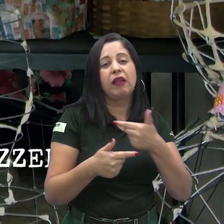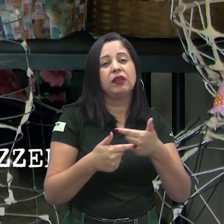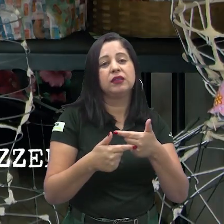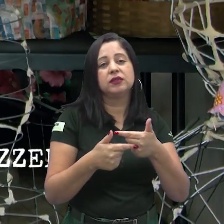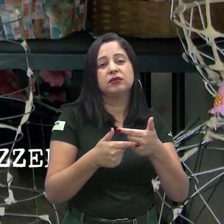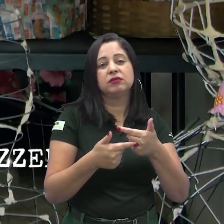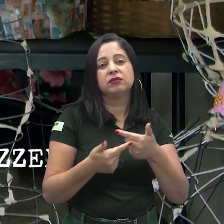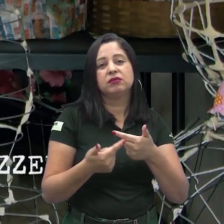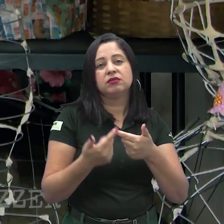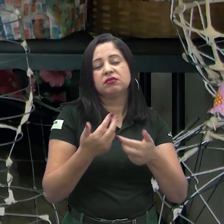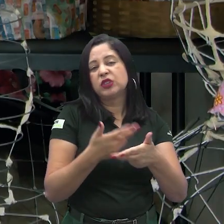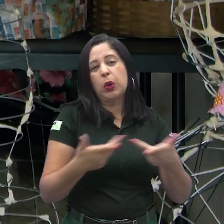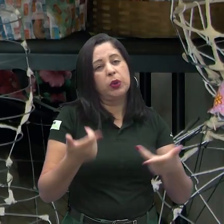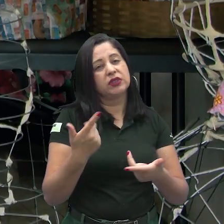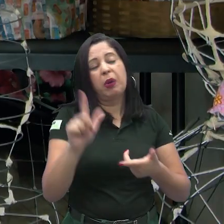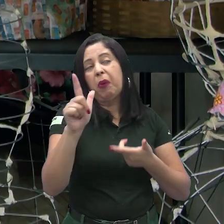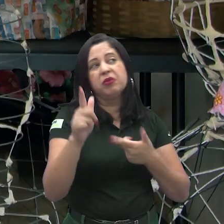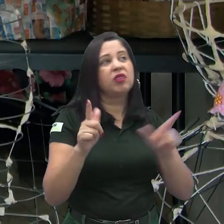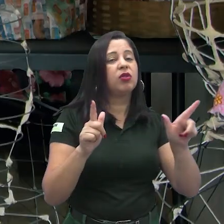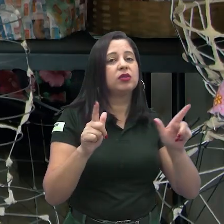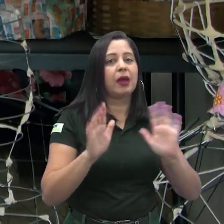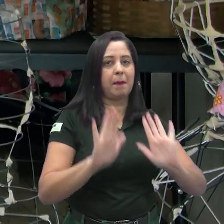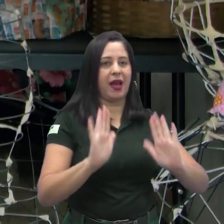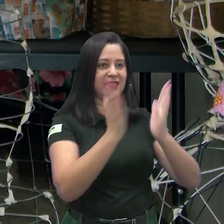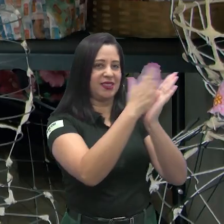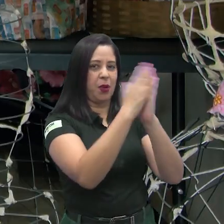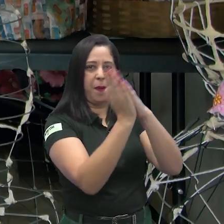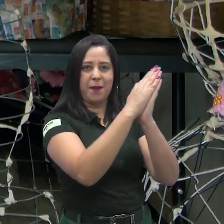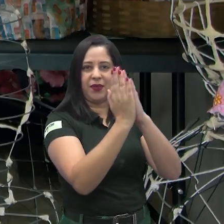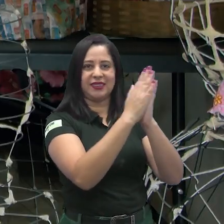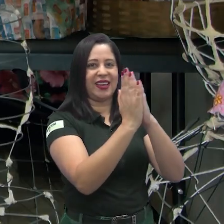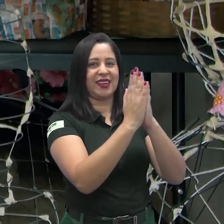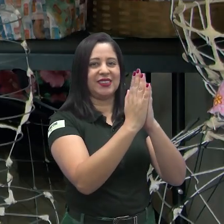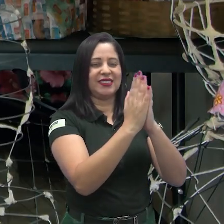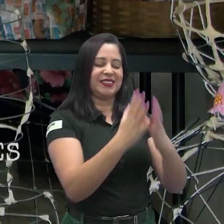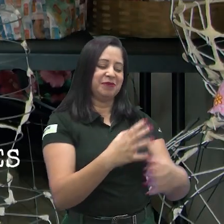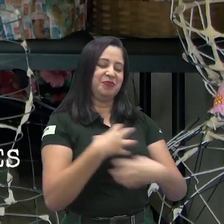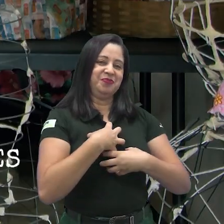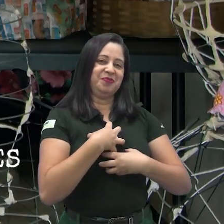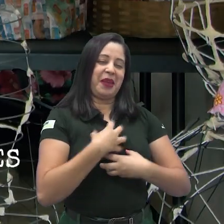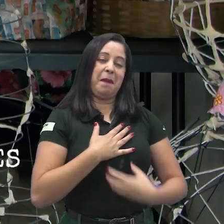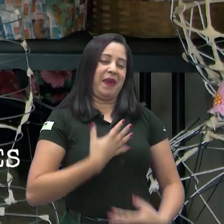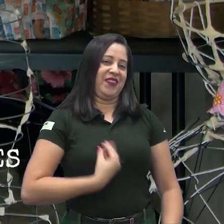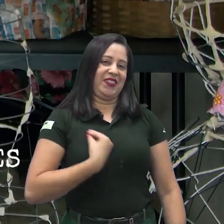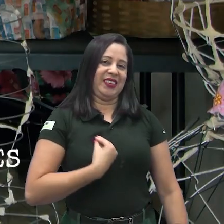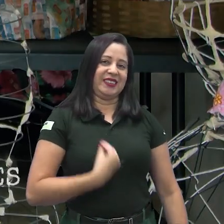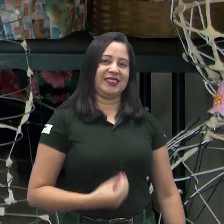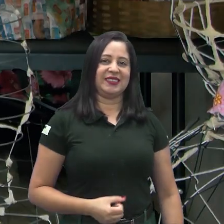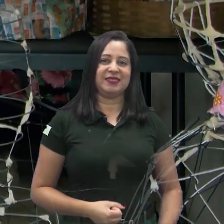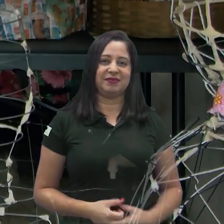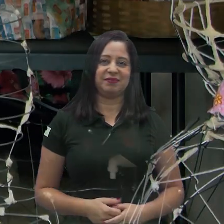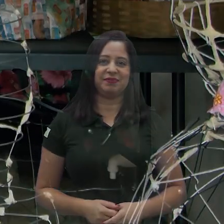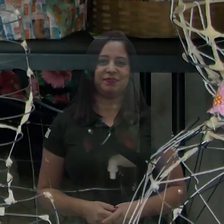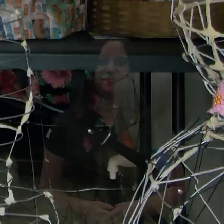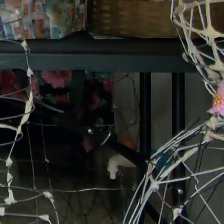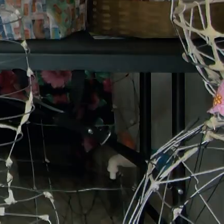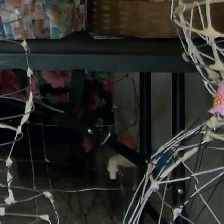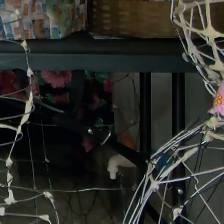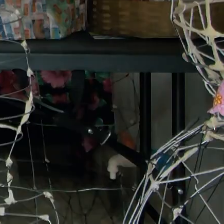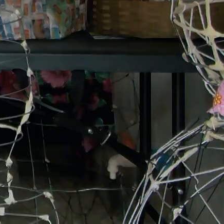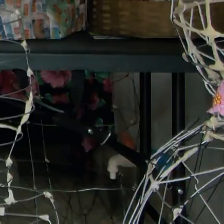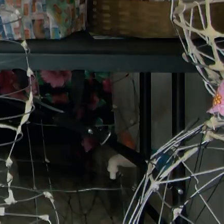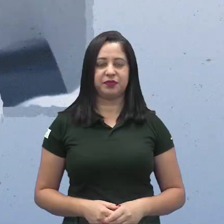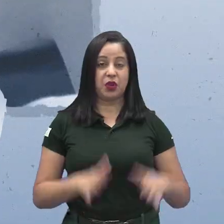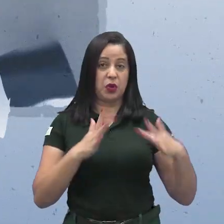trabalhando com outra coisa, né? Mas aí os bonecos para mim é minha vida.